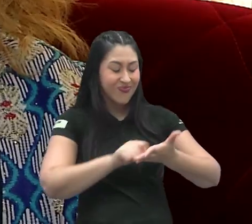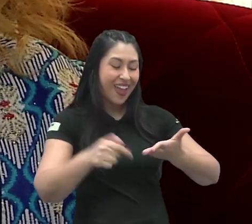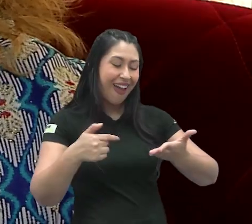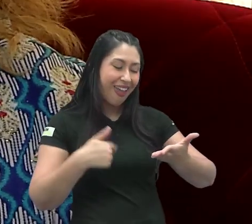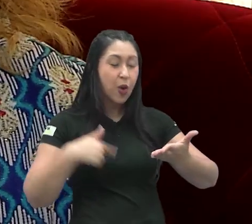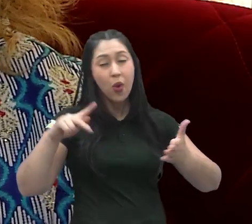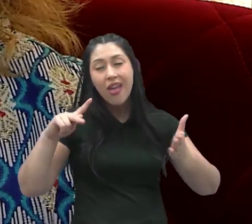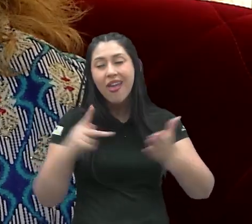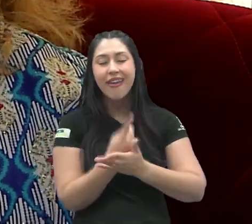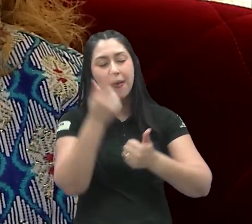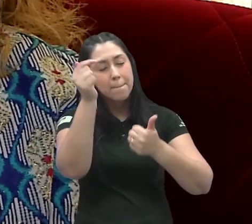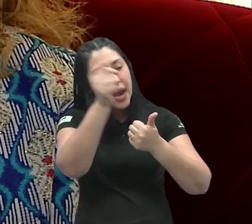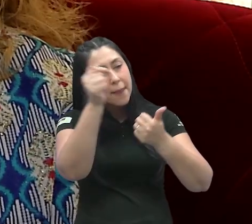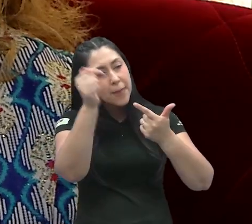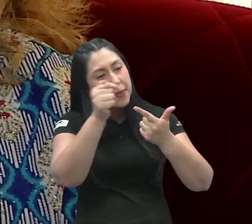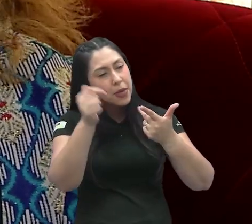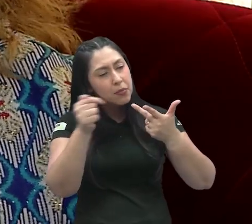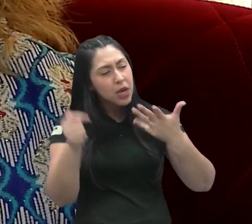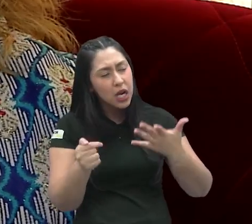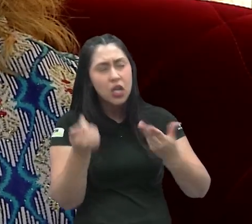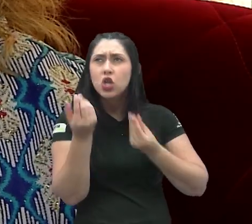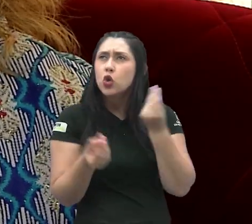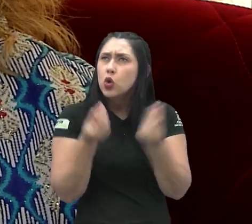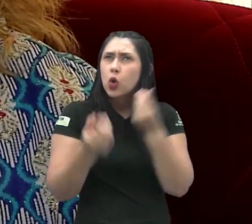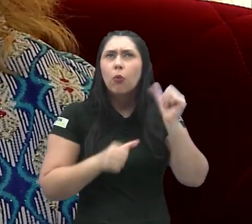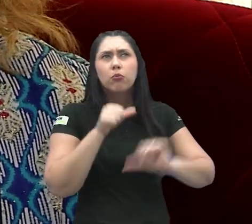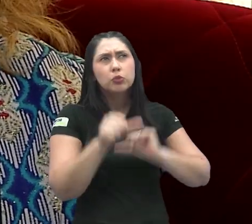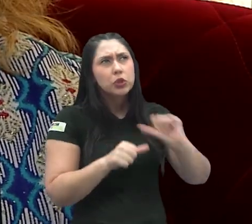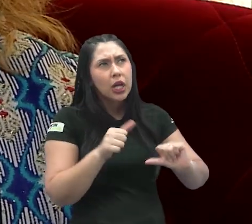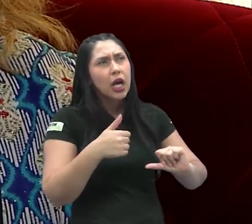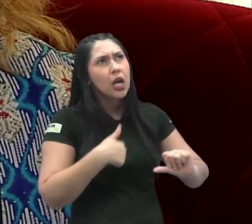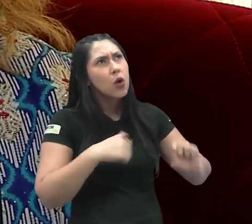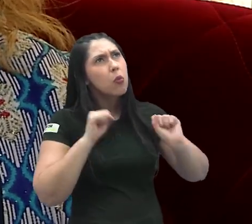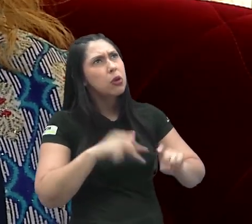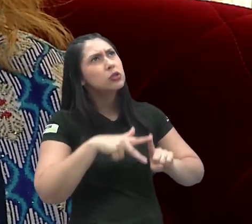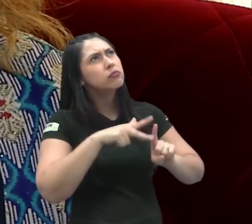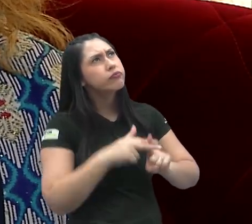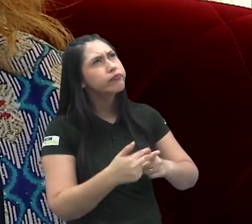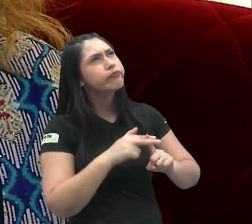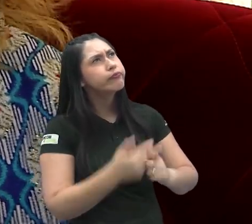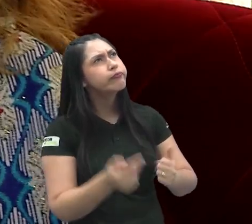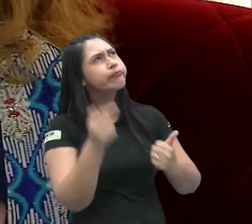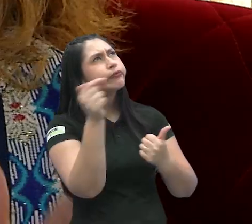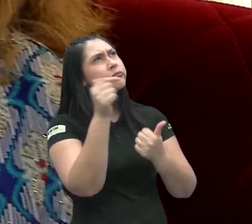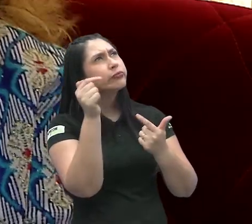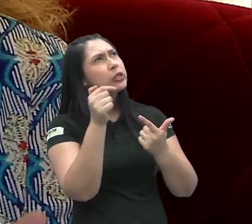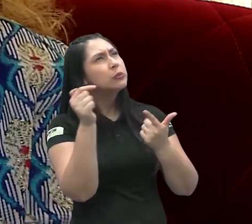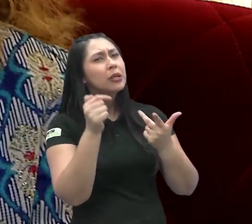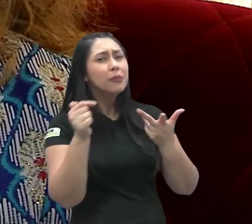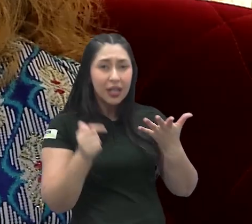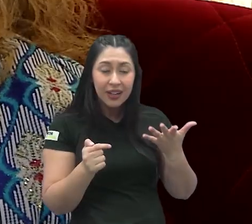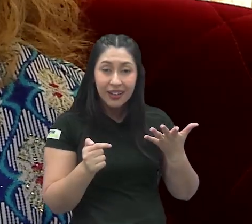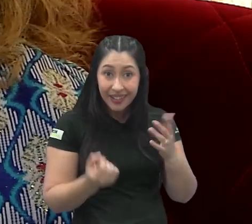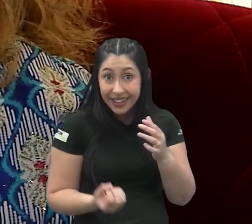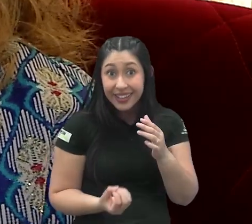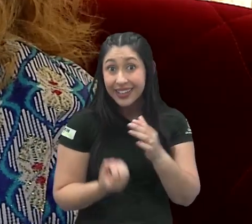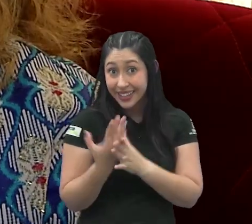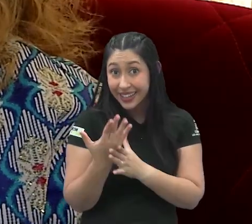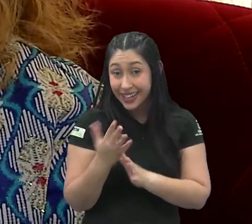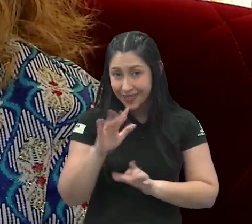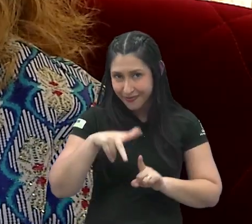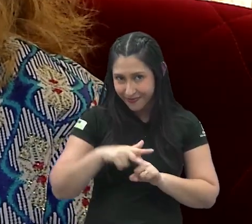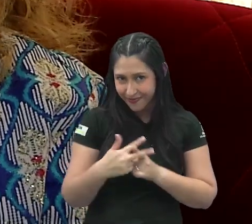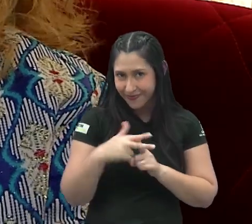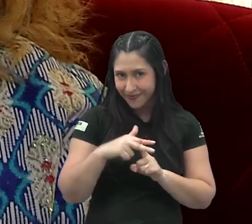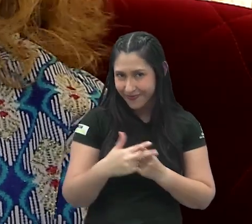causa do A, B, C. Bom, como eu posso fazer ajustes? Eu posso fazer E, D, né? Estabelecer, então,